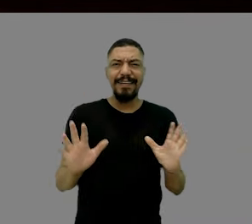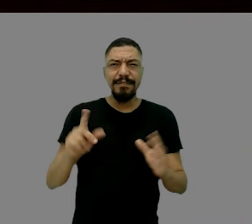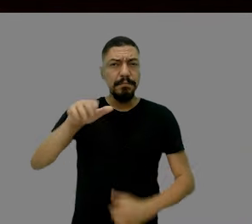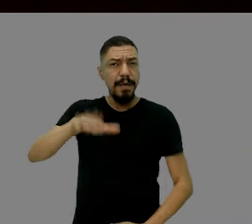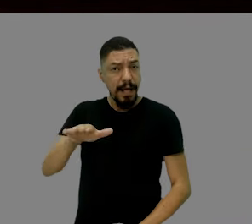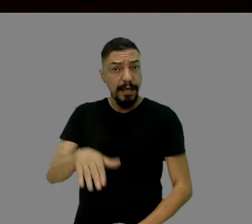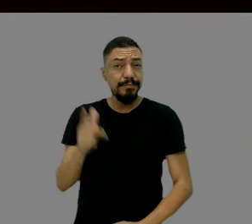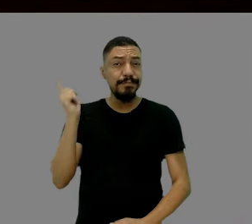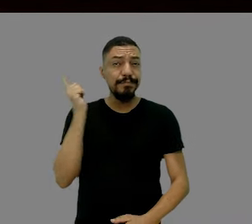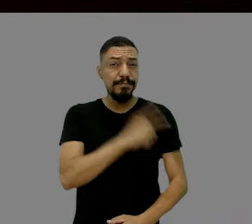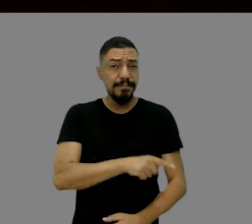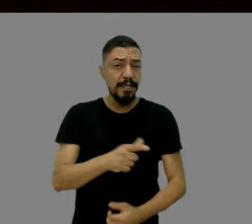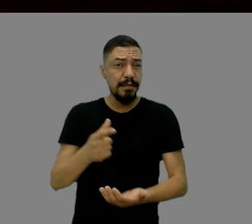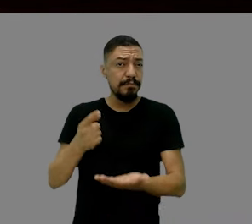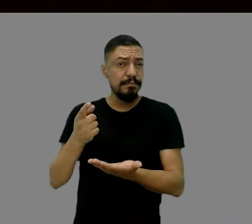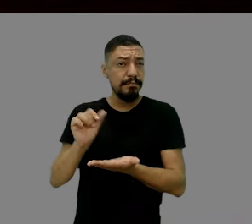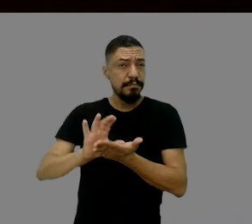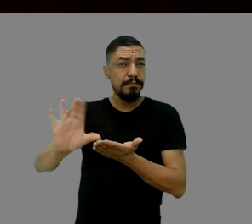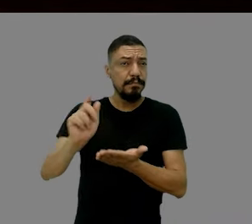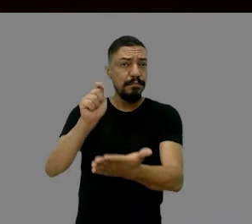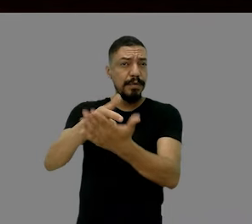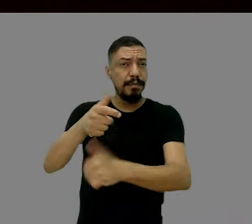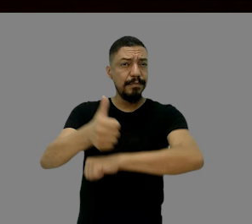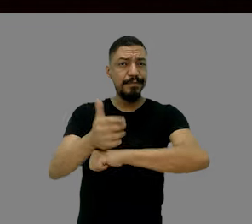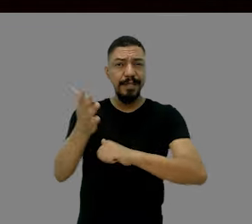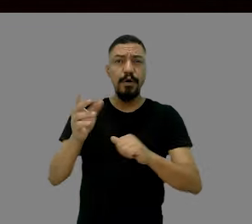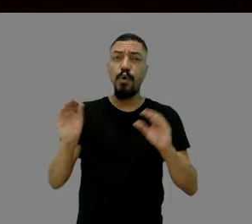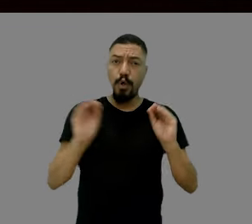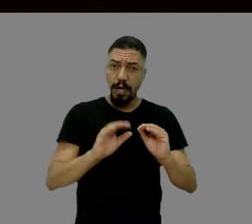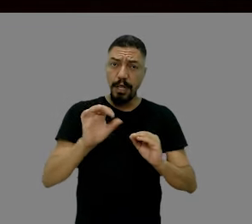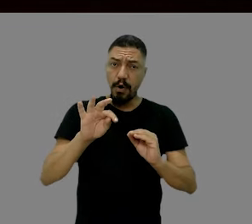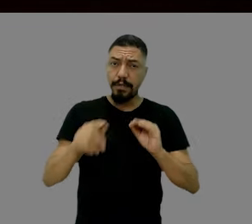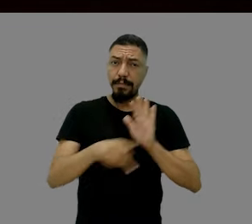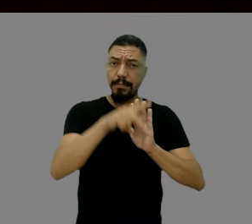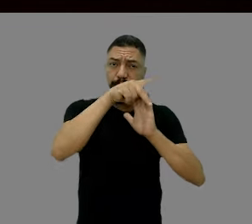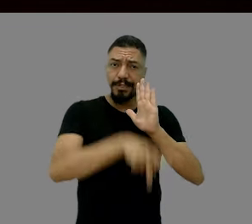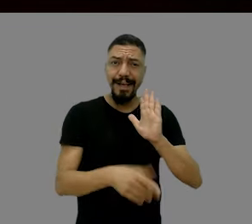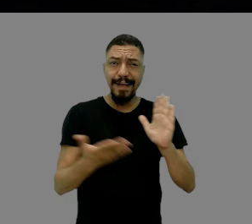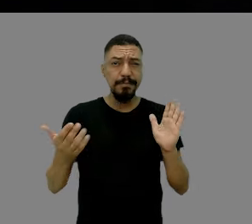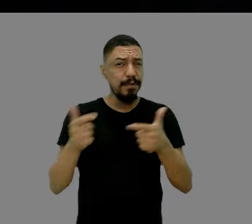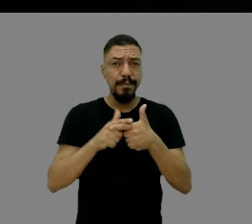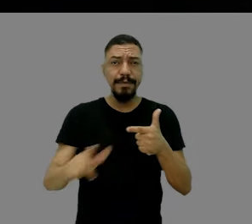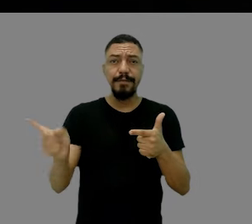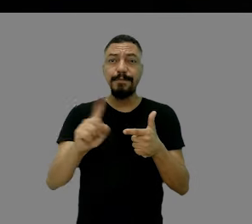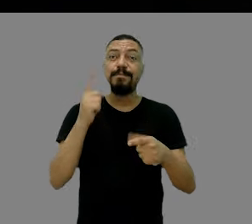problema. Então, não tem problema mesmo, porque é um custo oriundo do projeto.